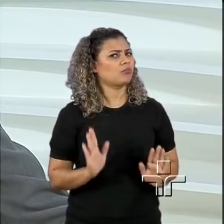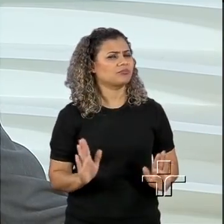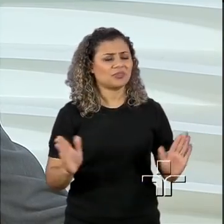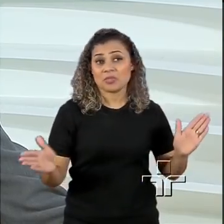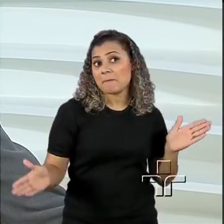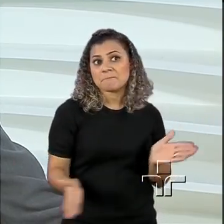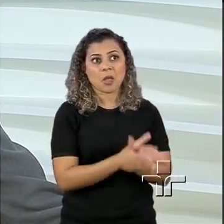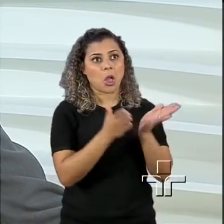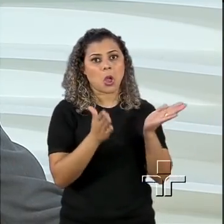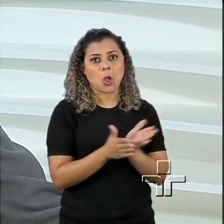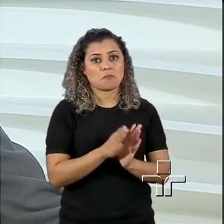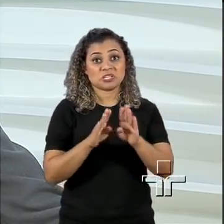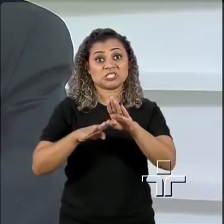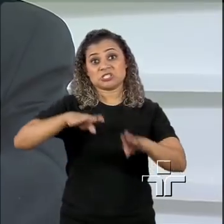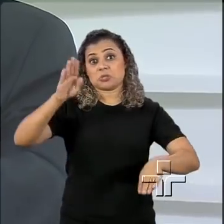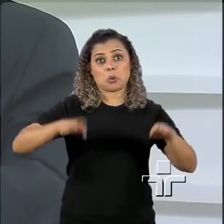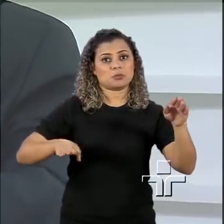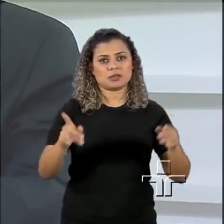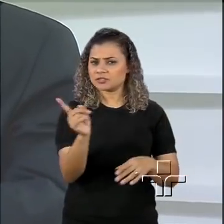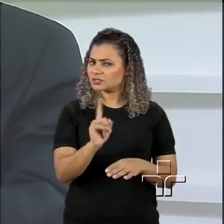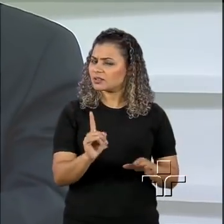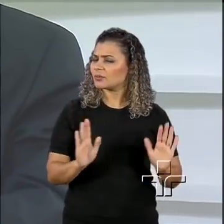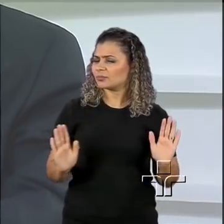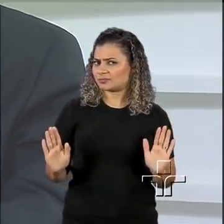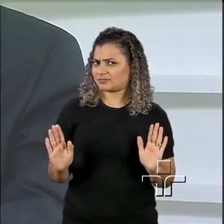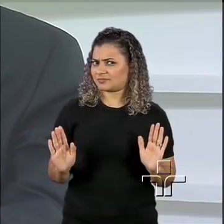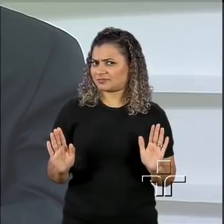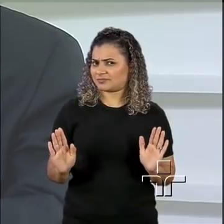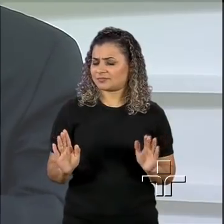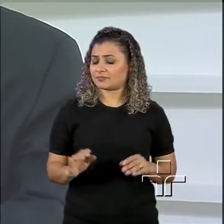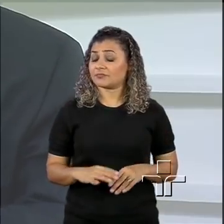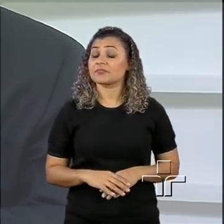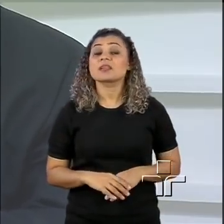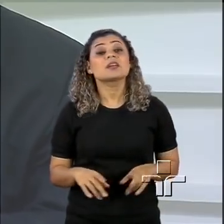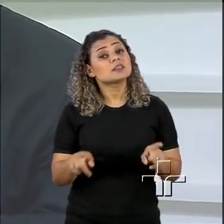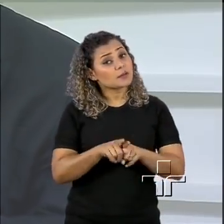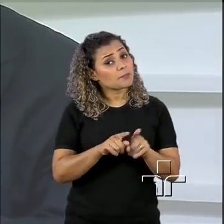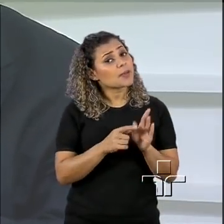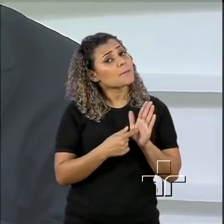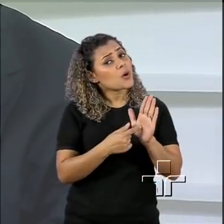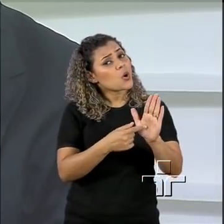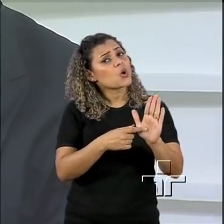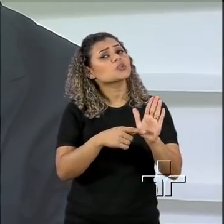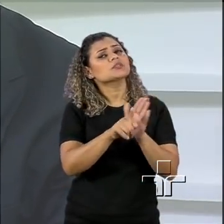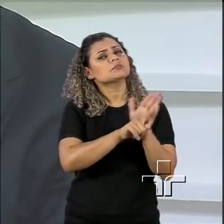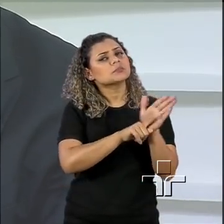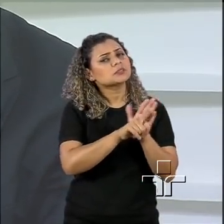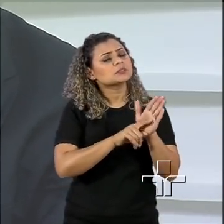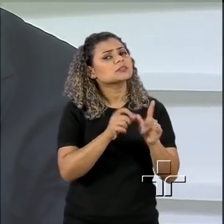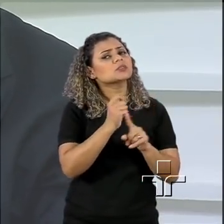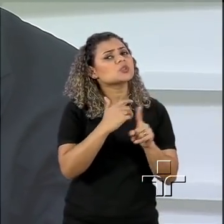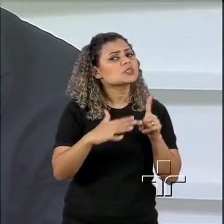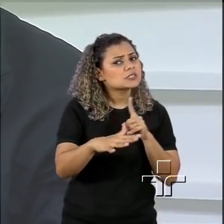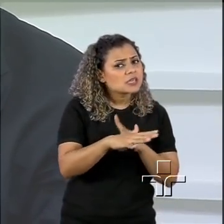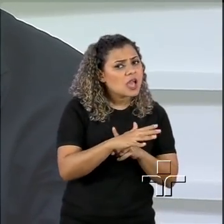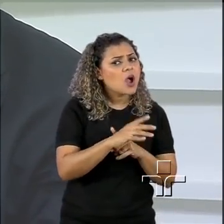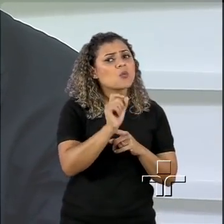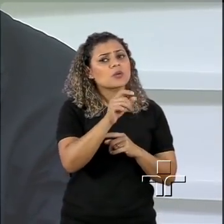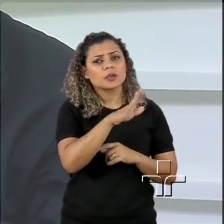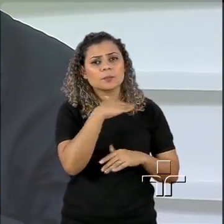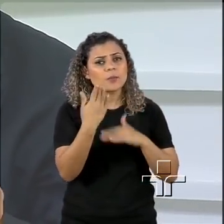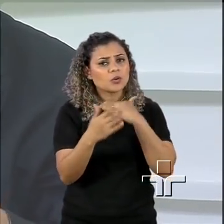haver desigualdade. E os indicadores sociais, indicador de mortalidade infantil, que é um